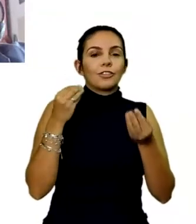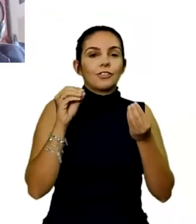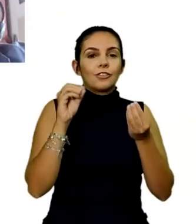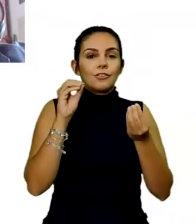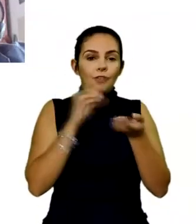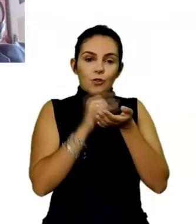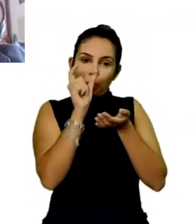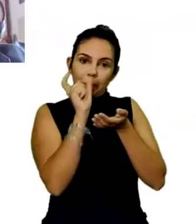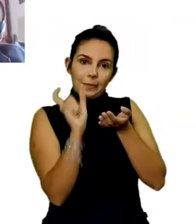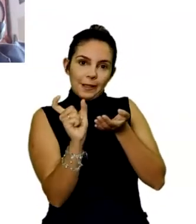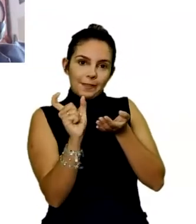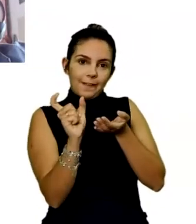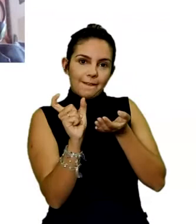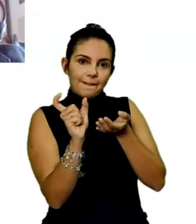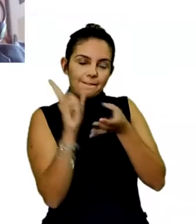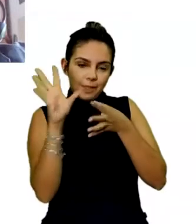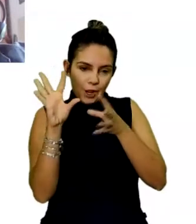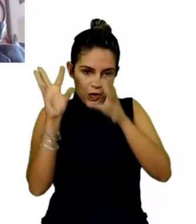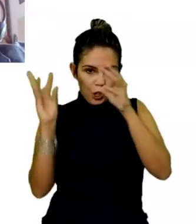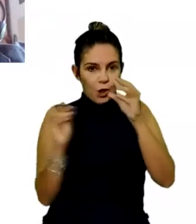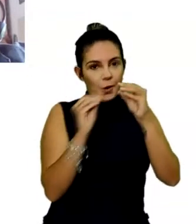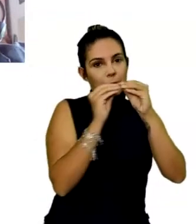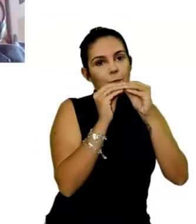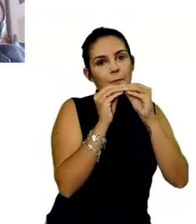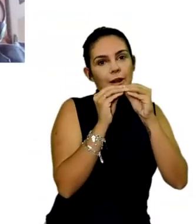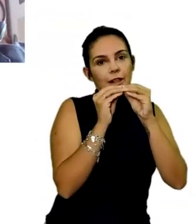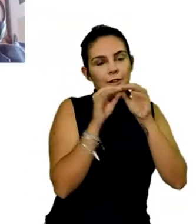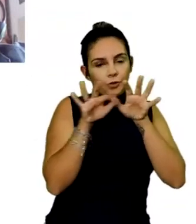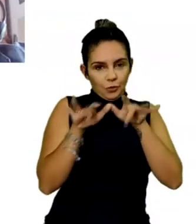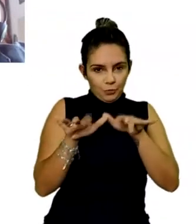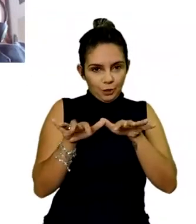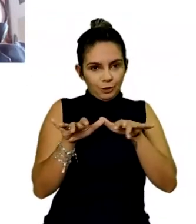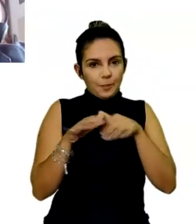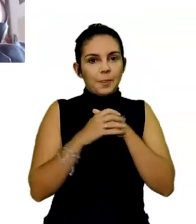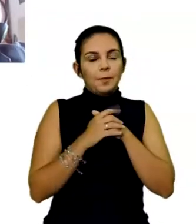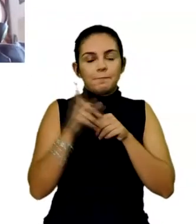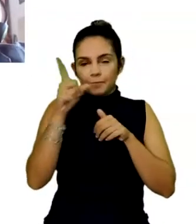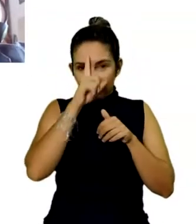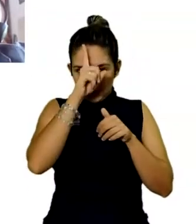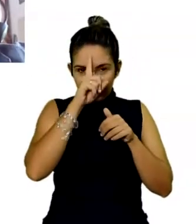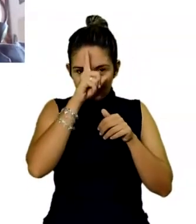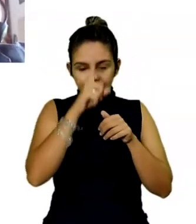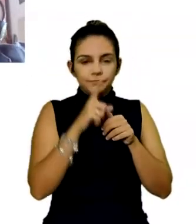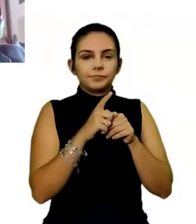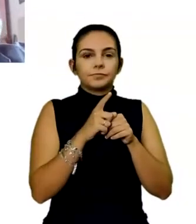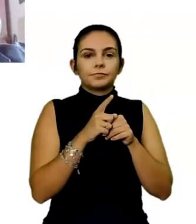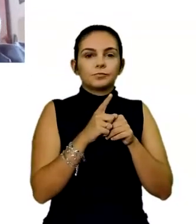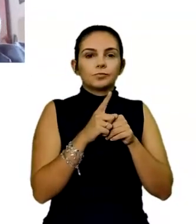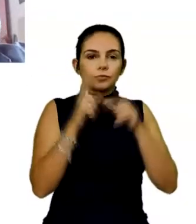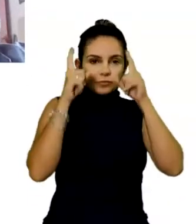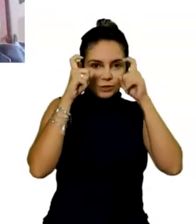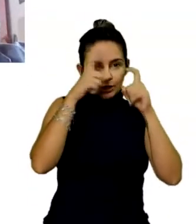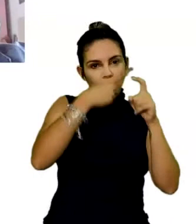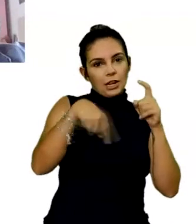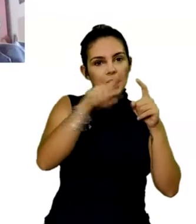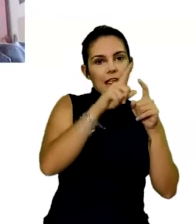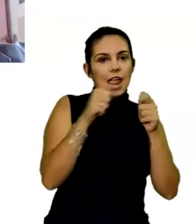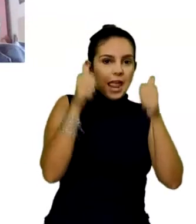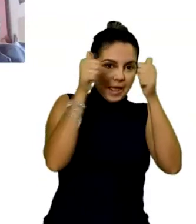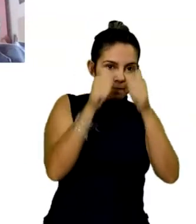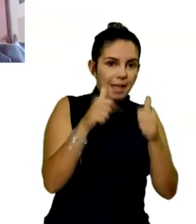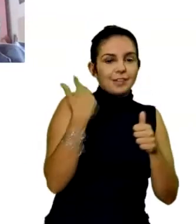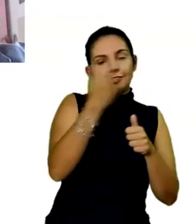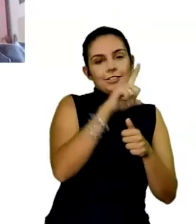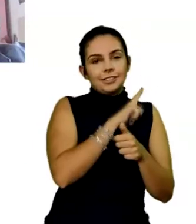um pedaço. Ela completa com a técnica de computador. Ela cria imagens com as imagens que a